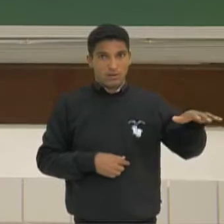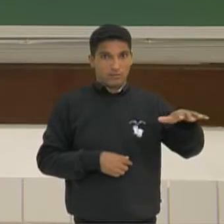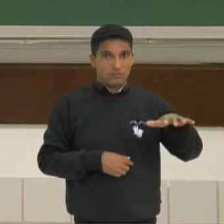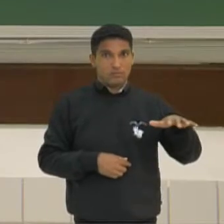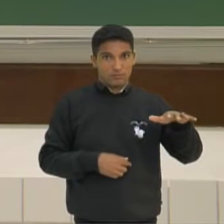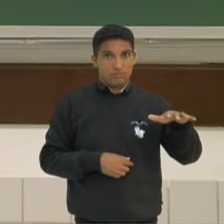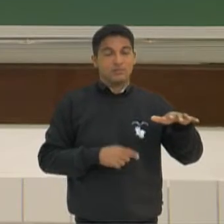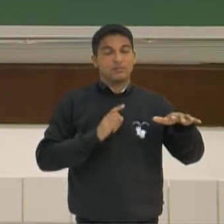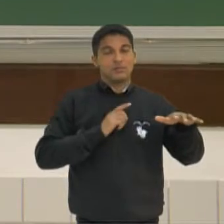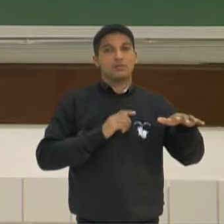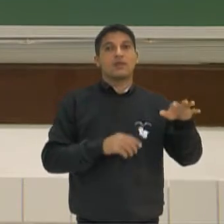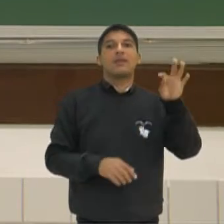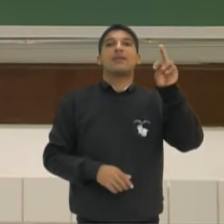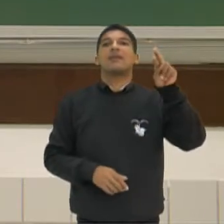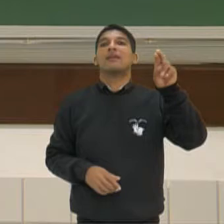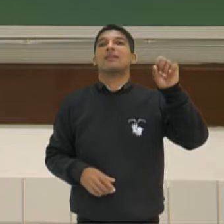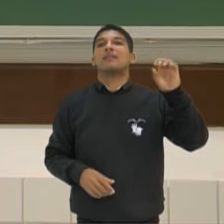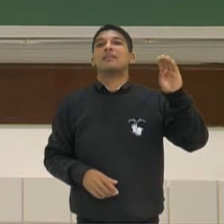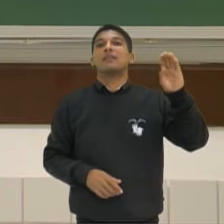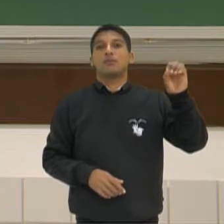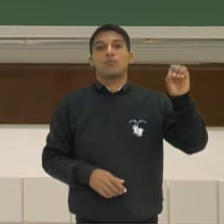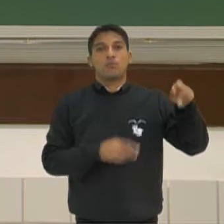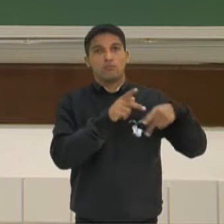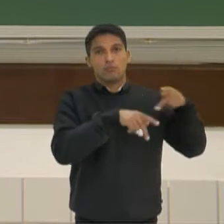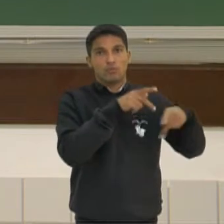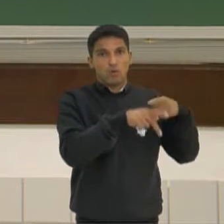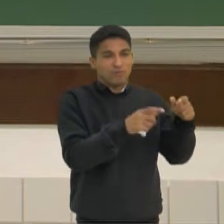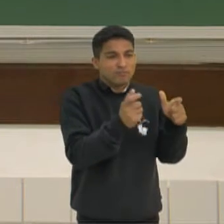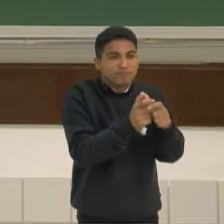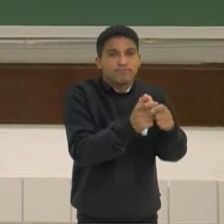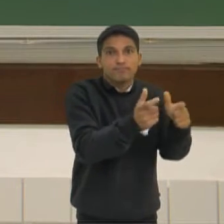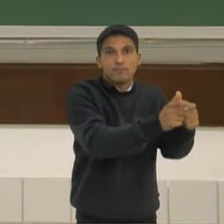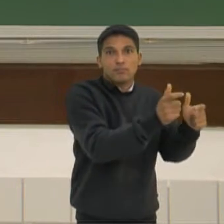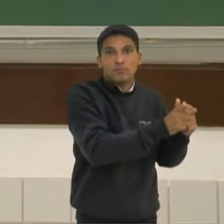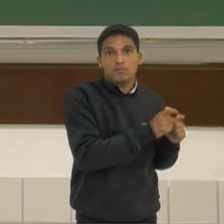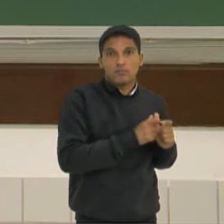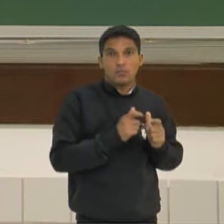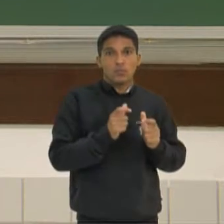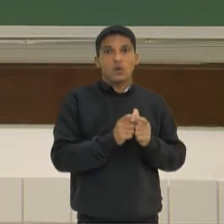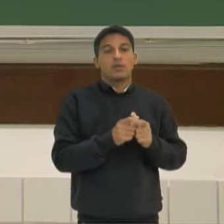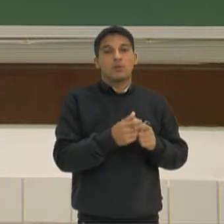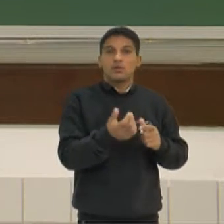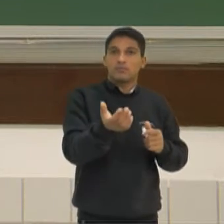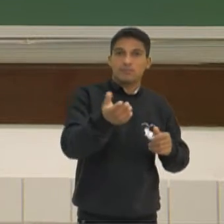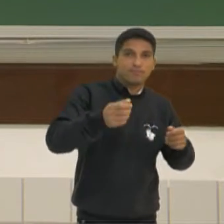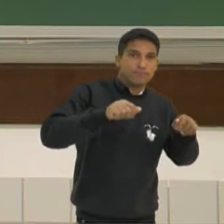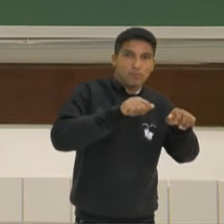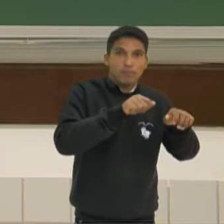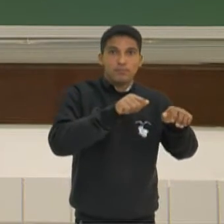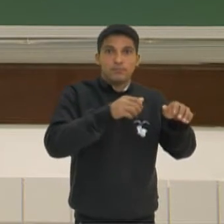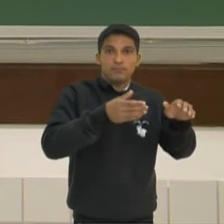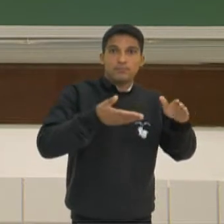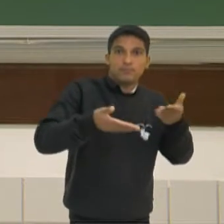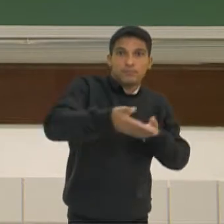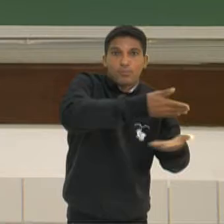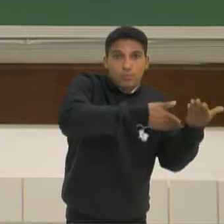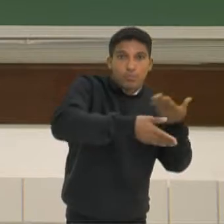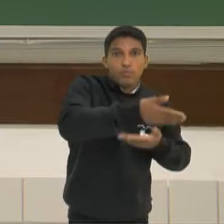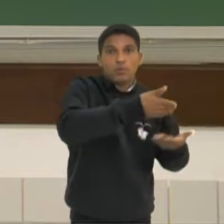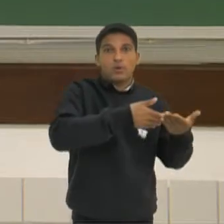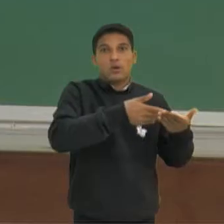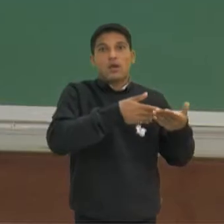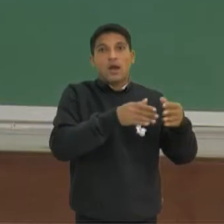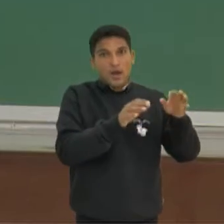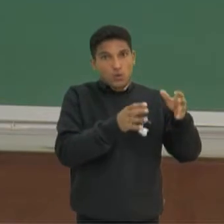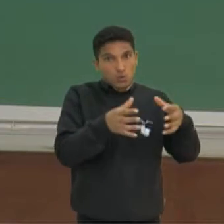tribos, elas vão acabar se organizando em cidades-estado e, inicialmente,